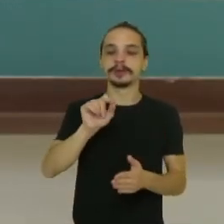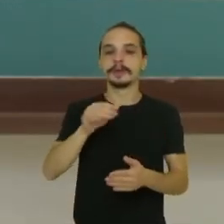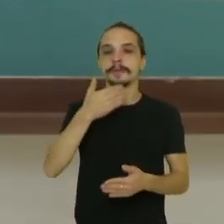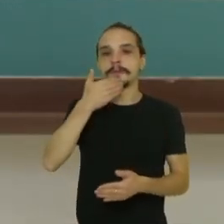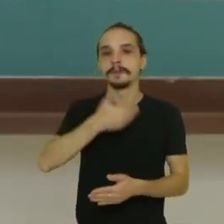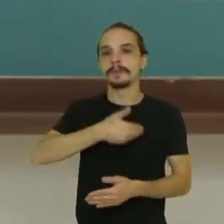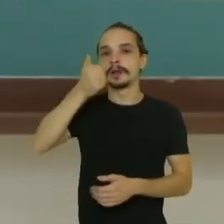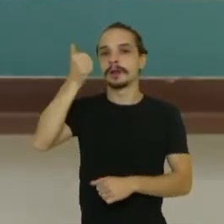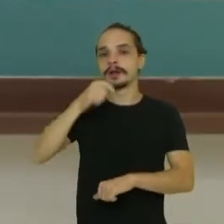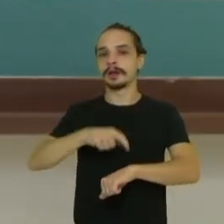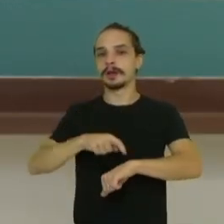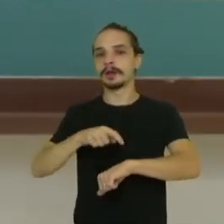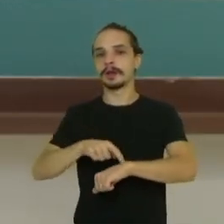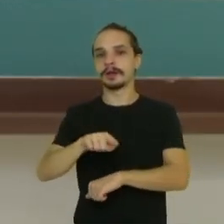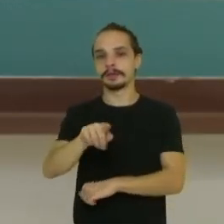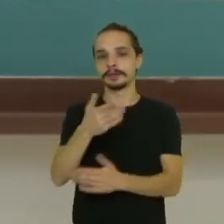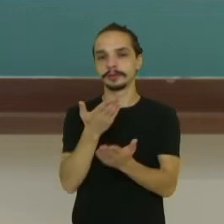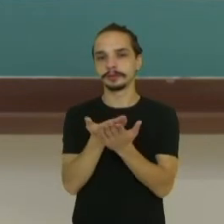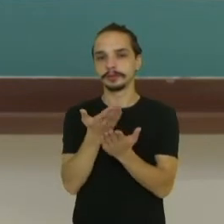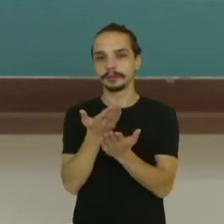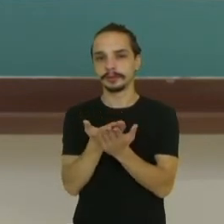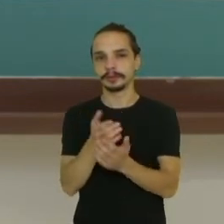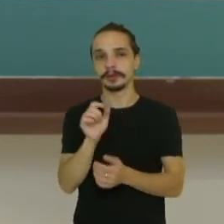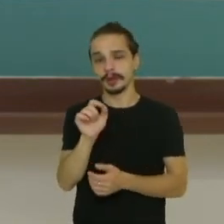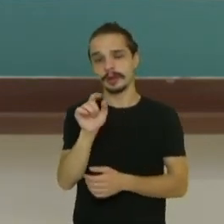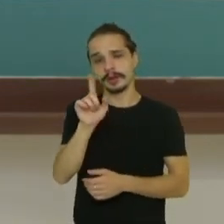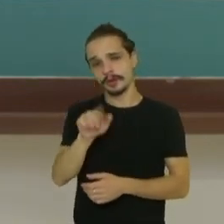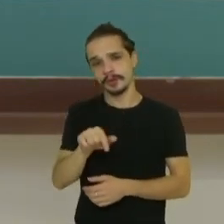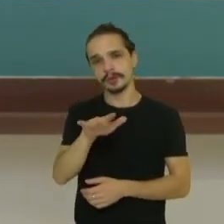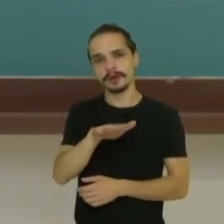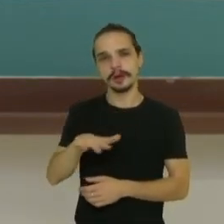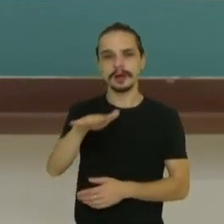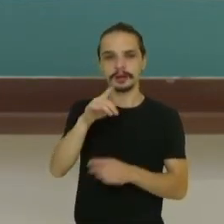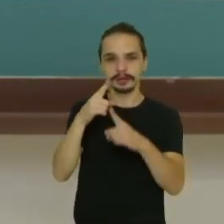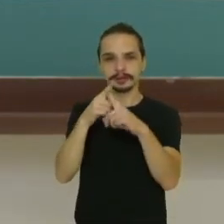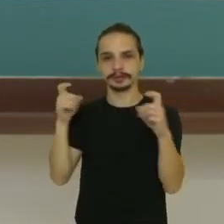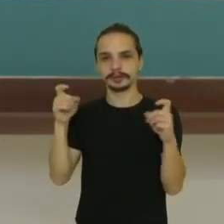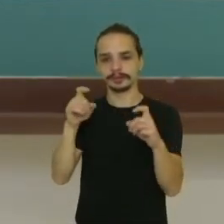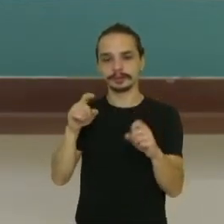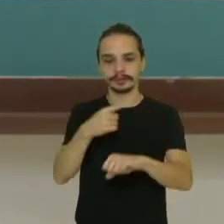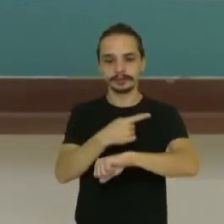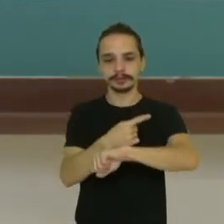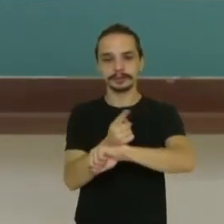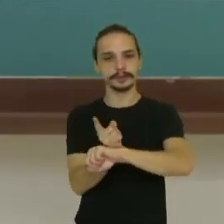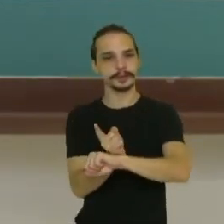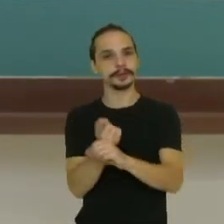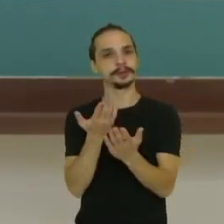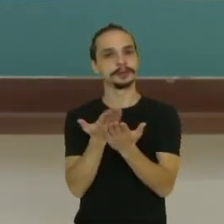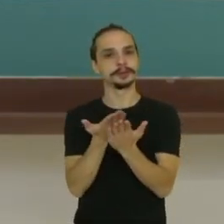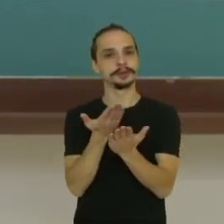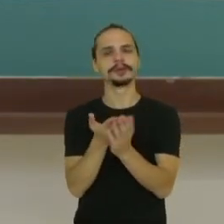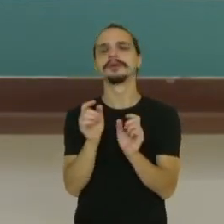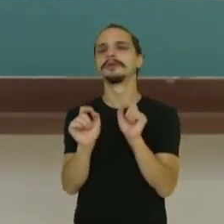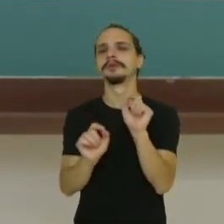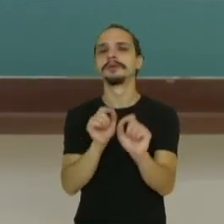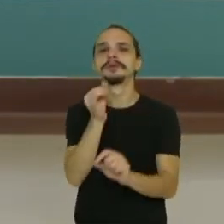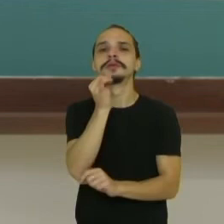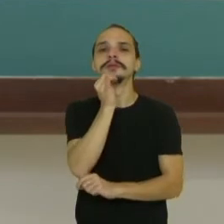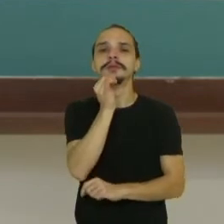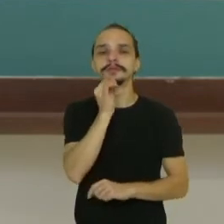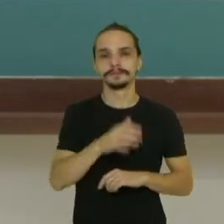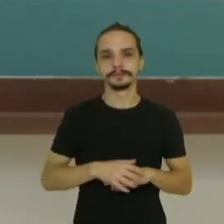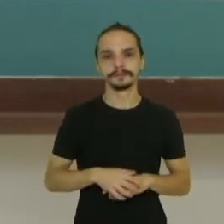é isso que se dedica né uma das áreas da cronobiologia entender esse ciclo circadiano por